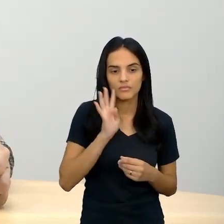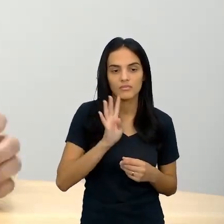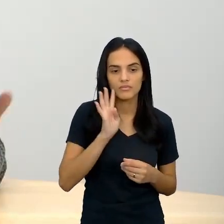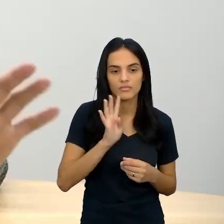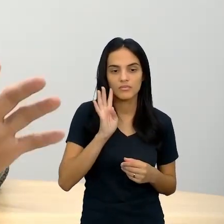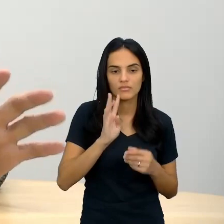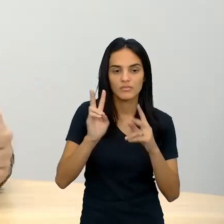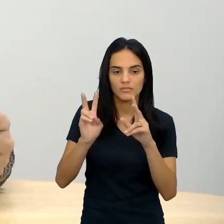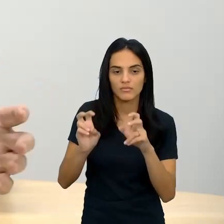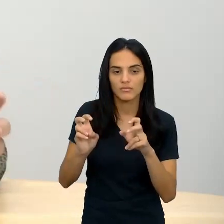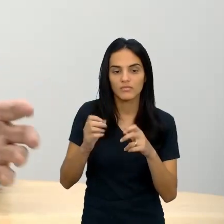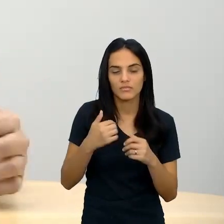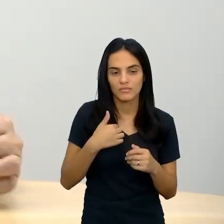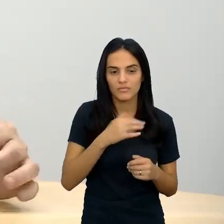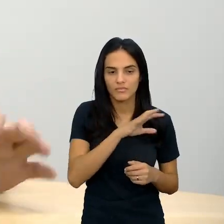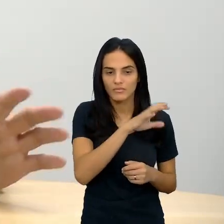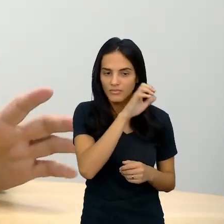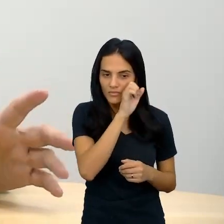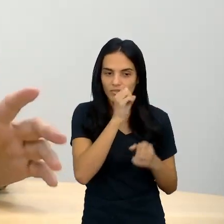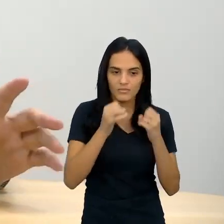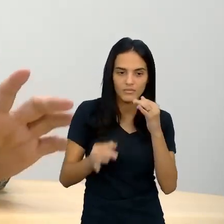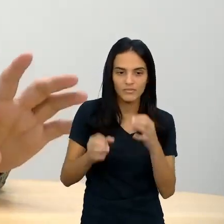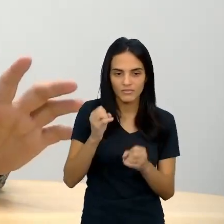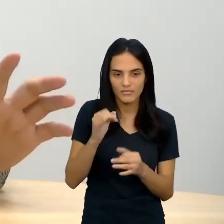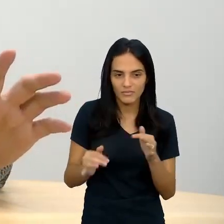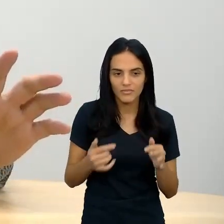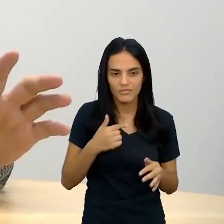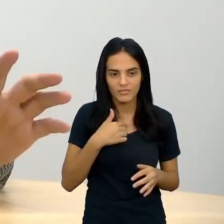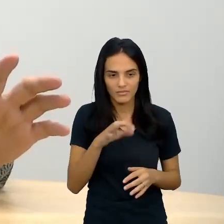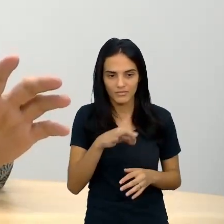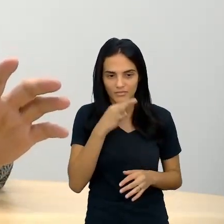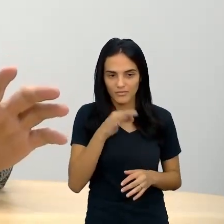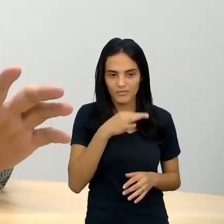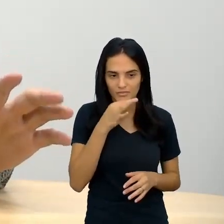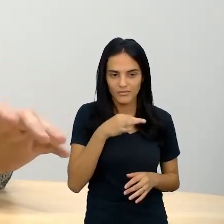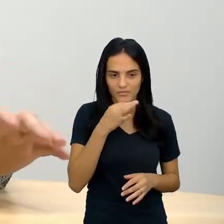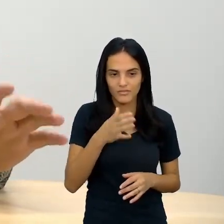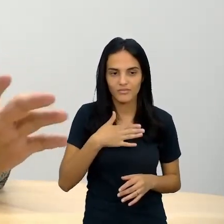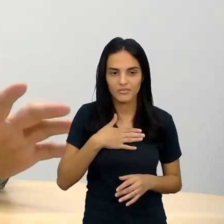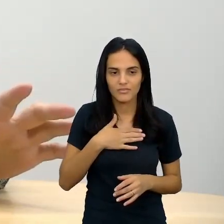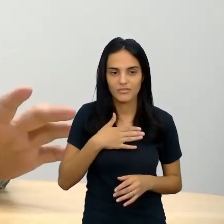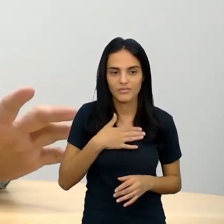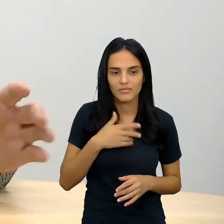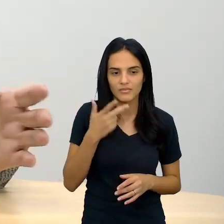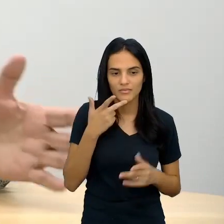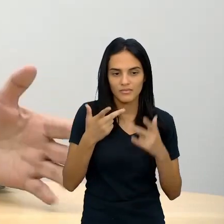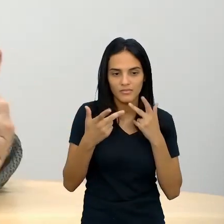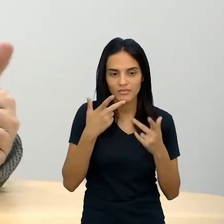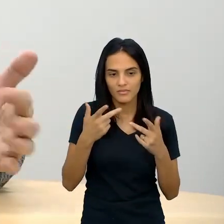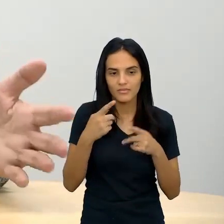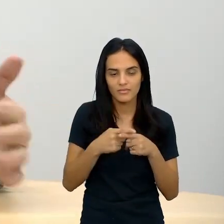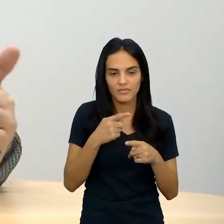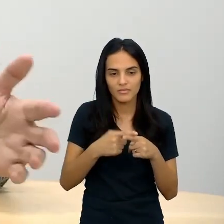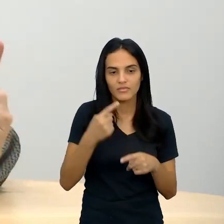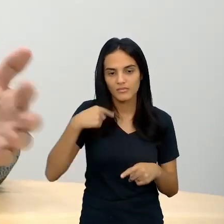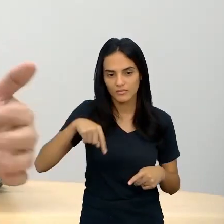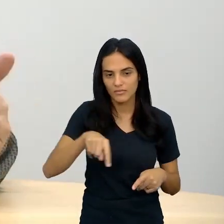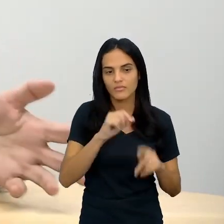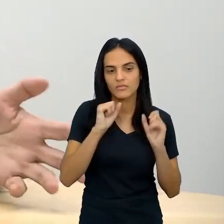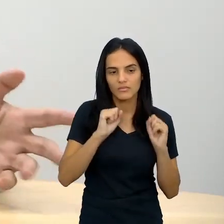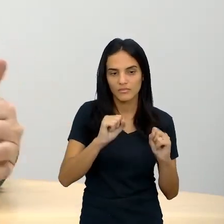parte. Eu escutei você falar aí, eu falei, vou dar meu pitaco aqui. Vamos falar um pouquinho, porque a gente pode